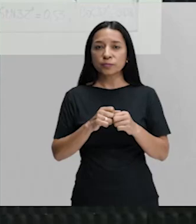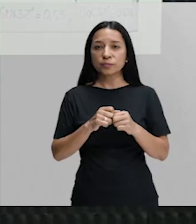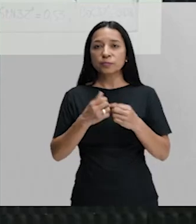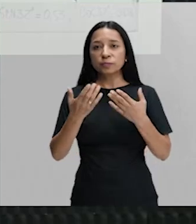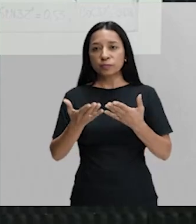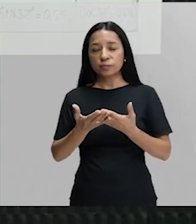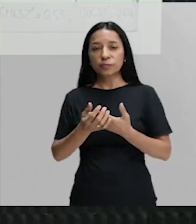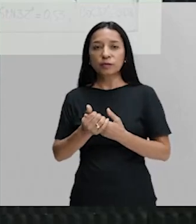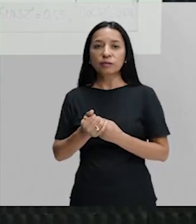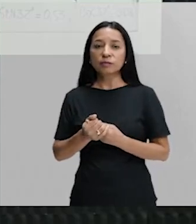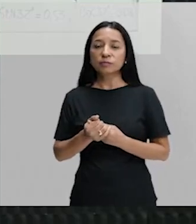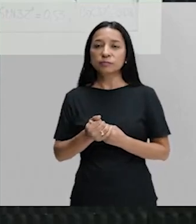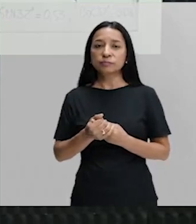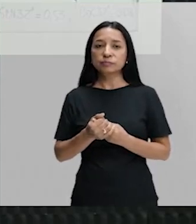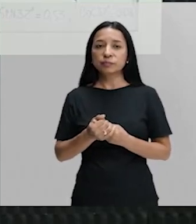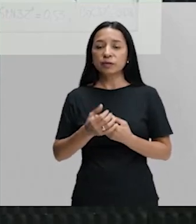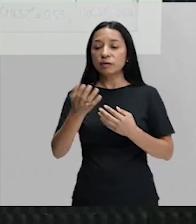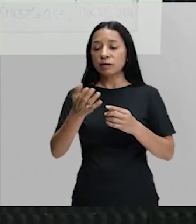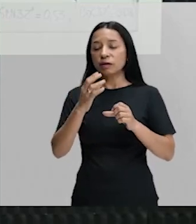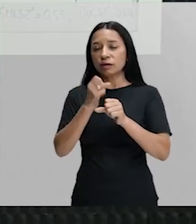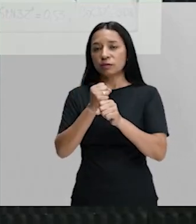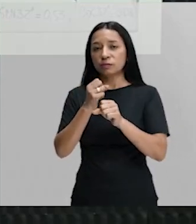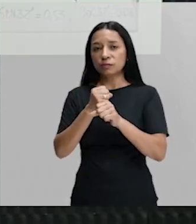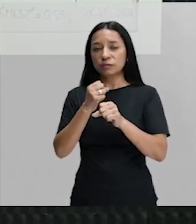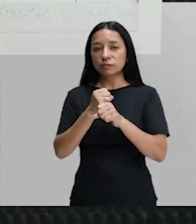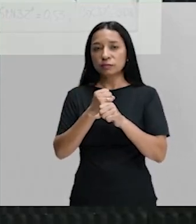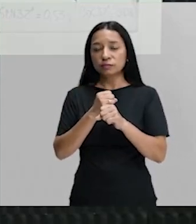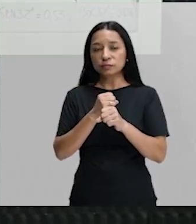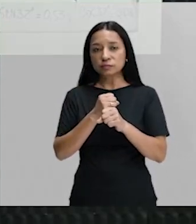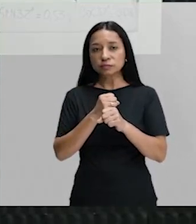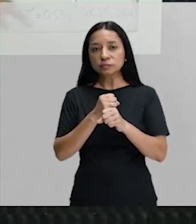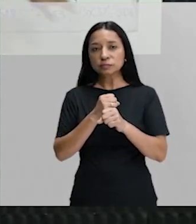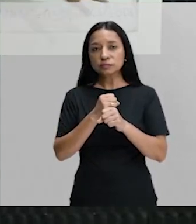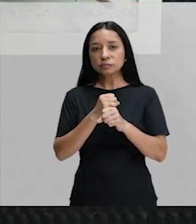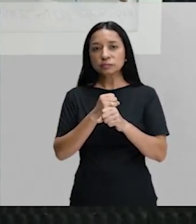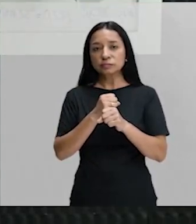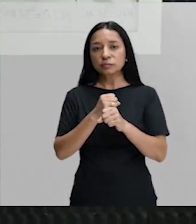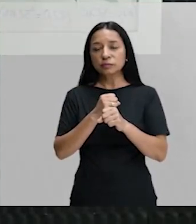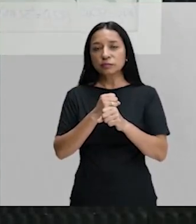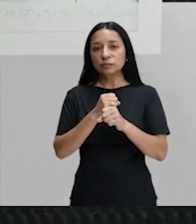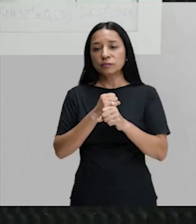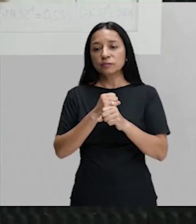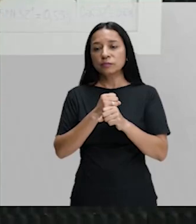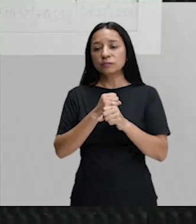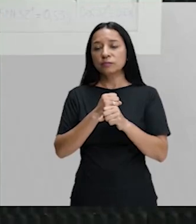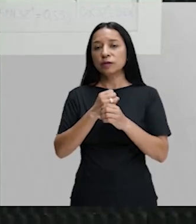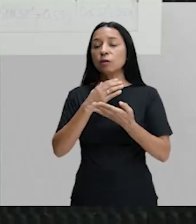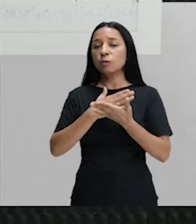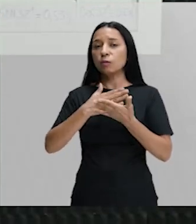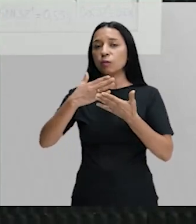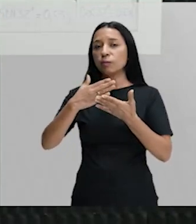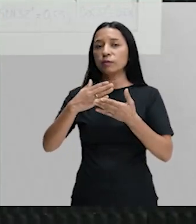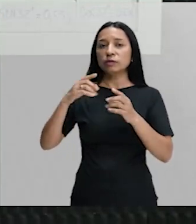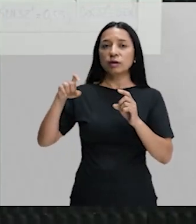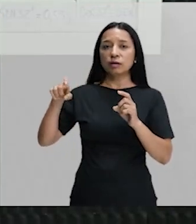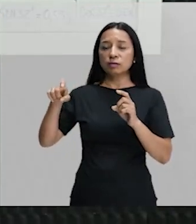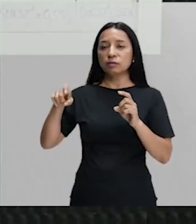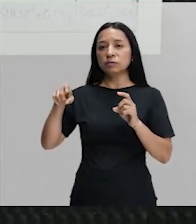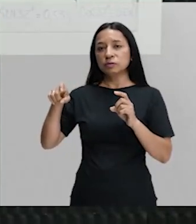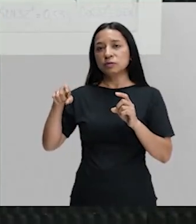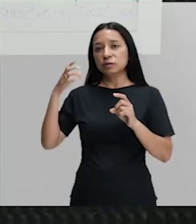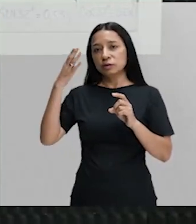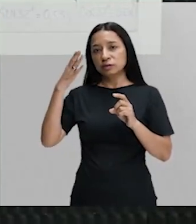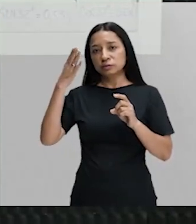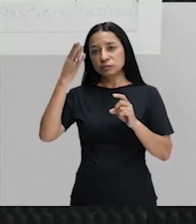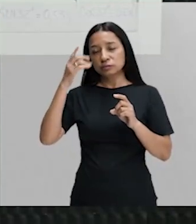0,848. Beleza, eu quero calcular, vamos lá, vamos começar com o x. Aí você tem que